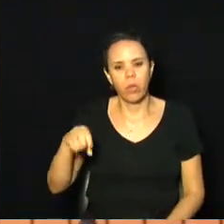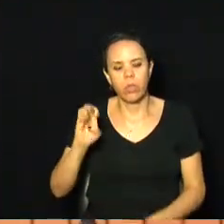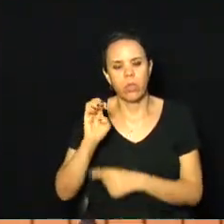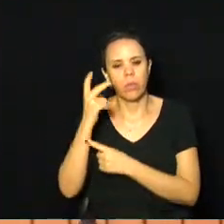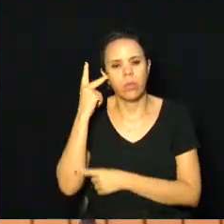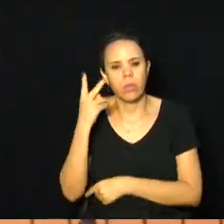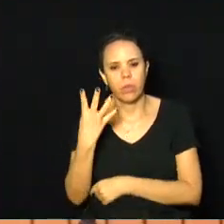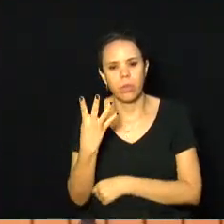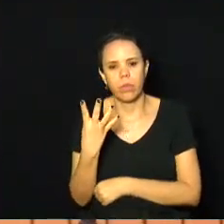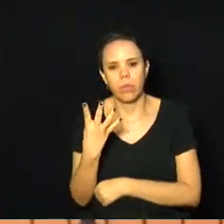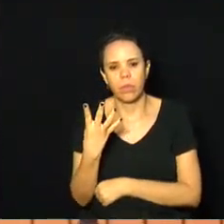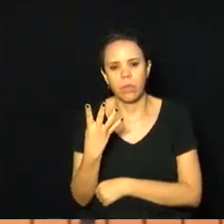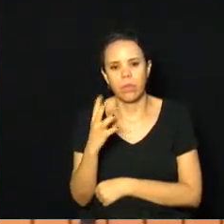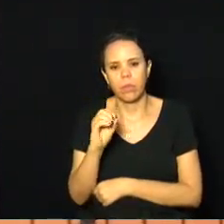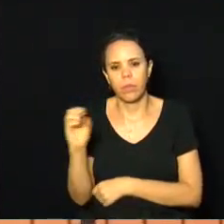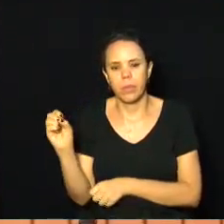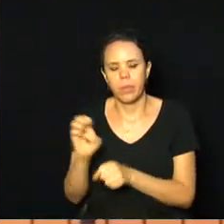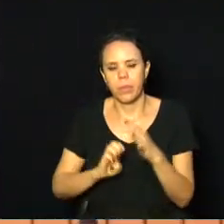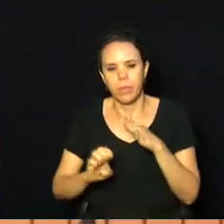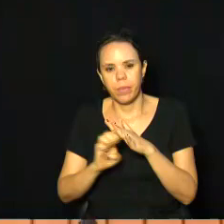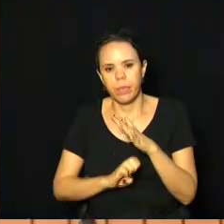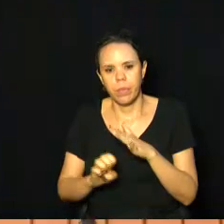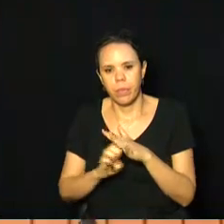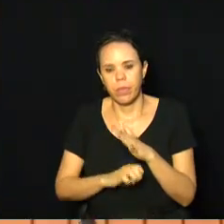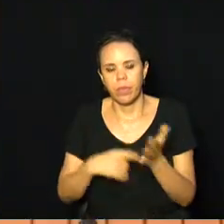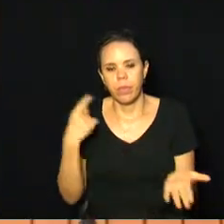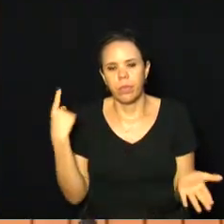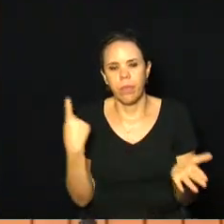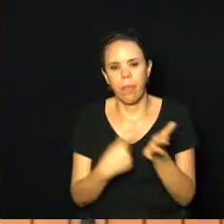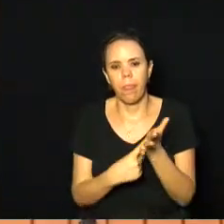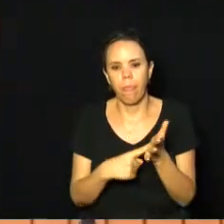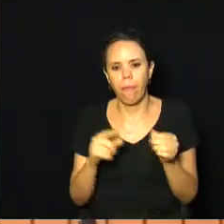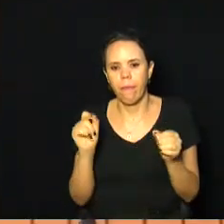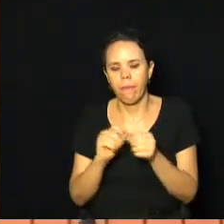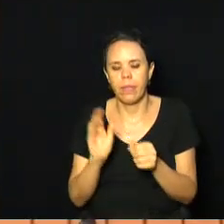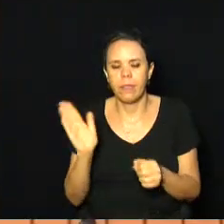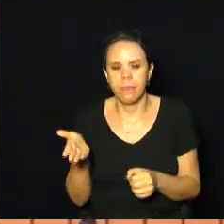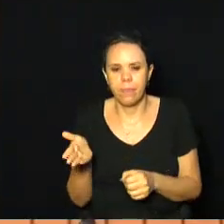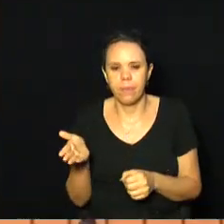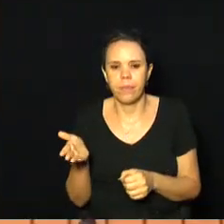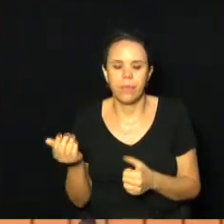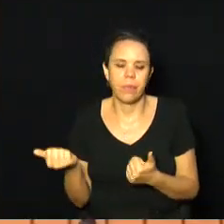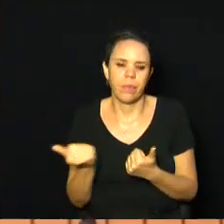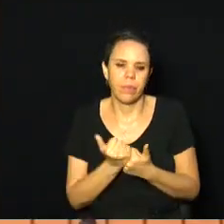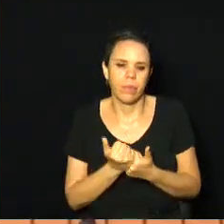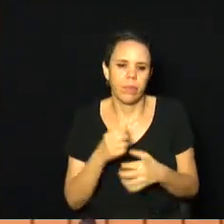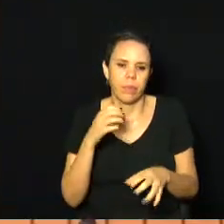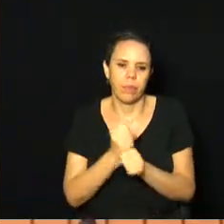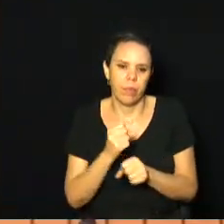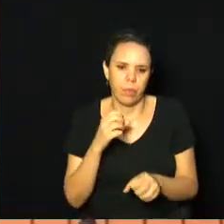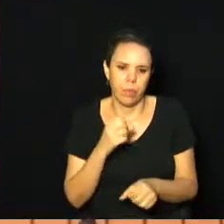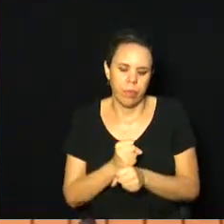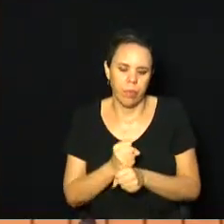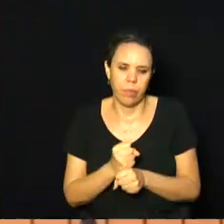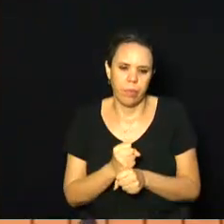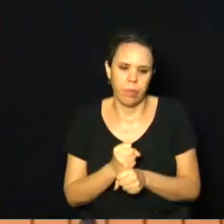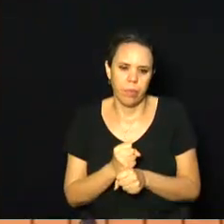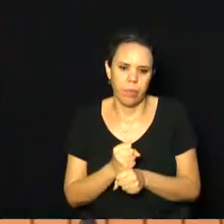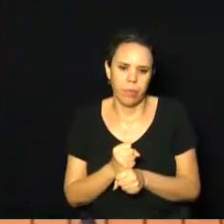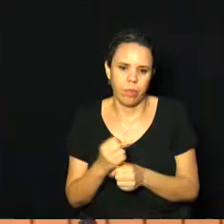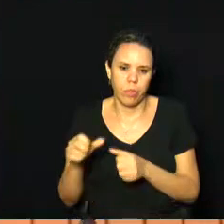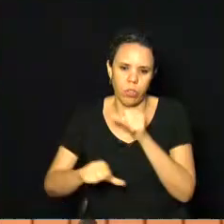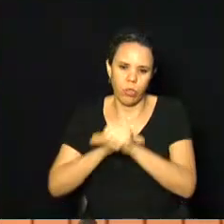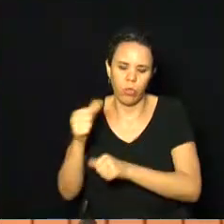tem 400 empresas que estão se comprometendo a fazer já as compensações de carbono, isto é,